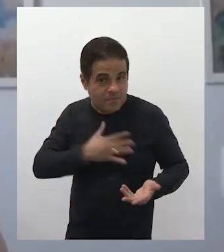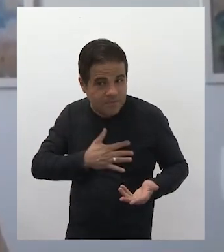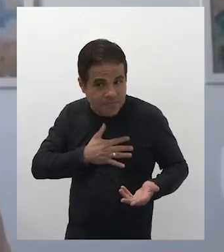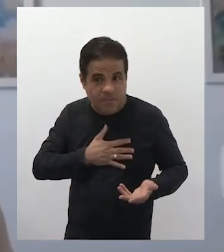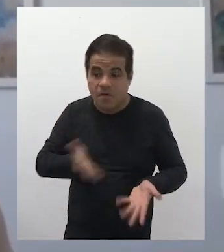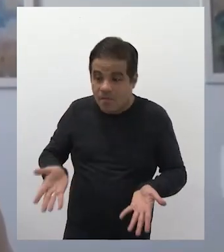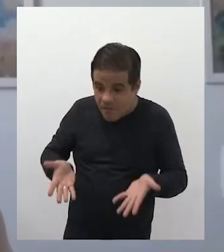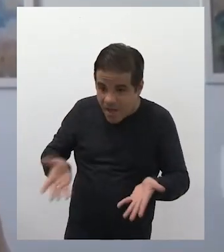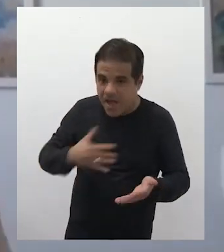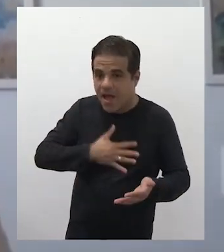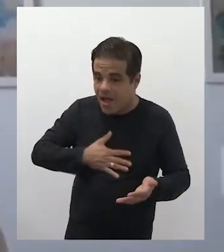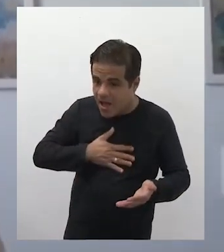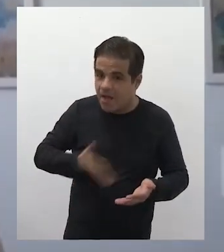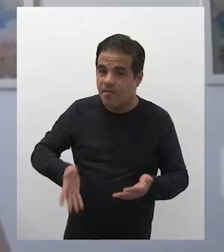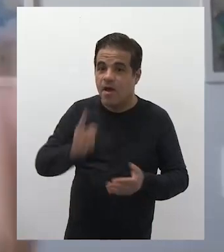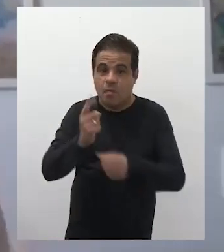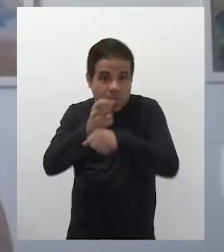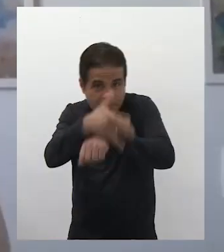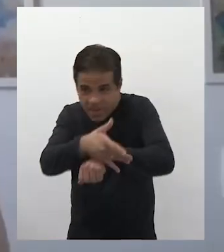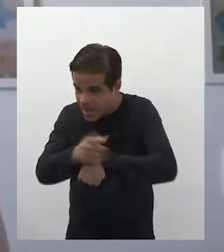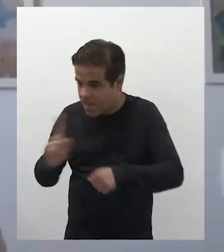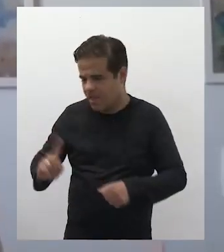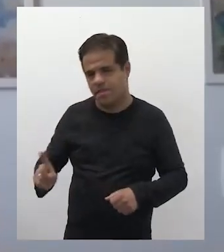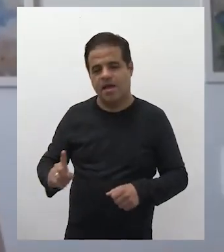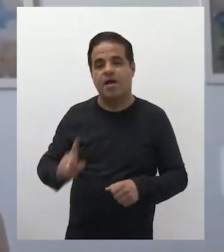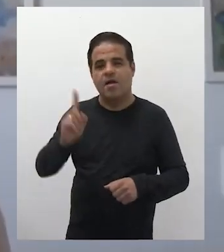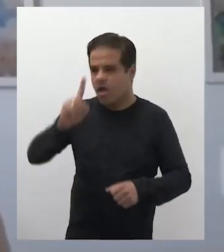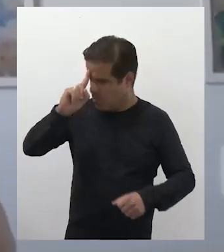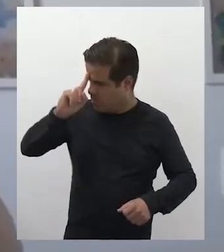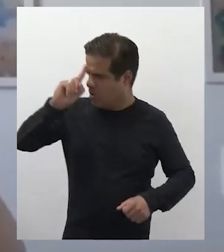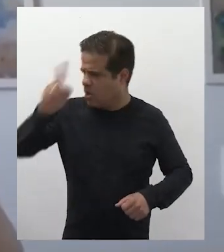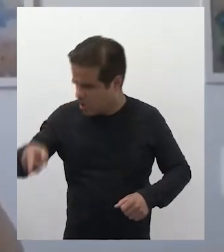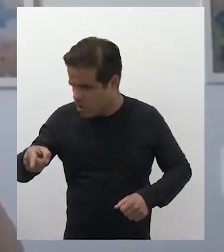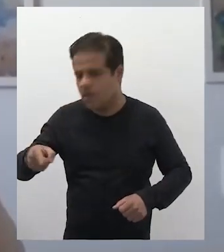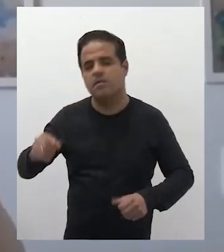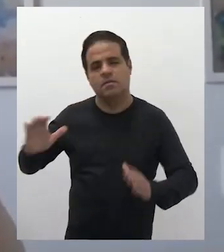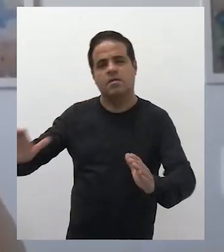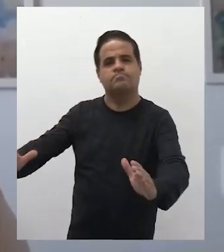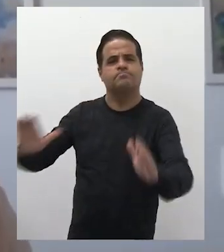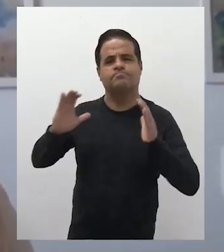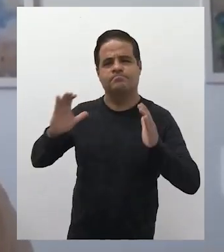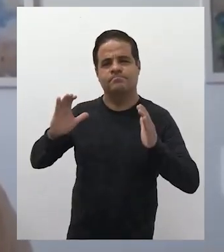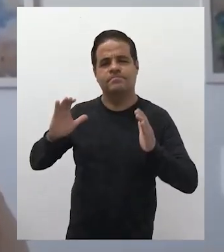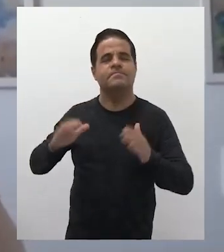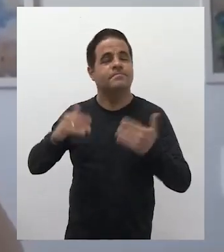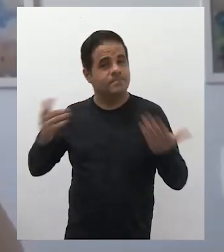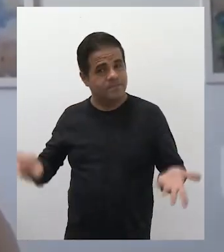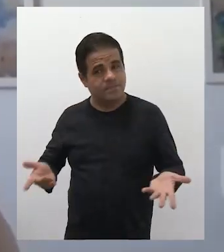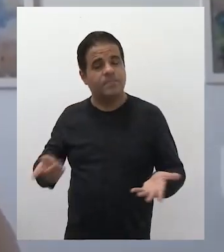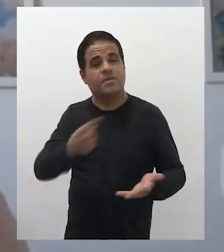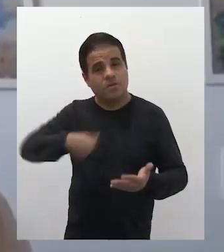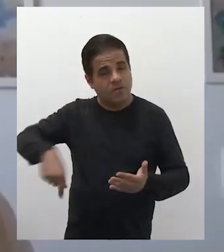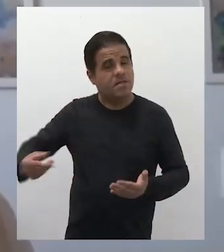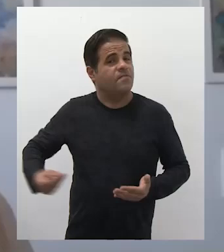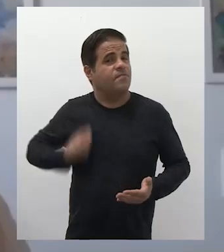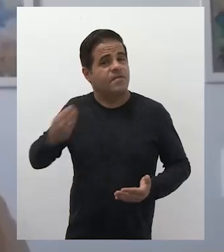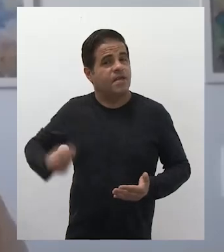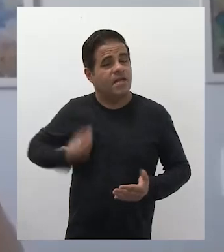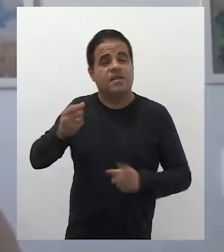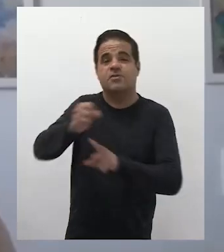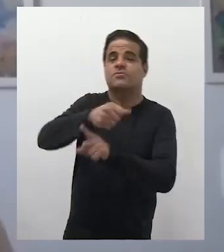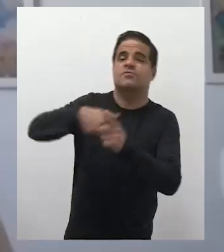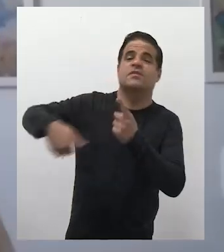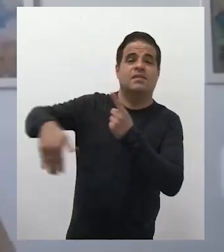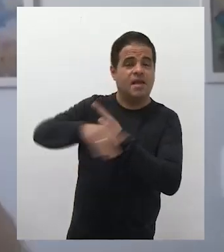vai dormir agora, 1h, não. É uma ordem, é para ser cumprida. E a gente faz isso na nossa vida em